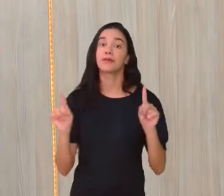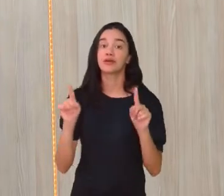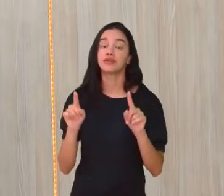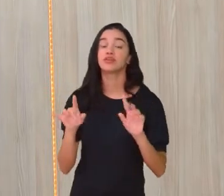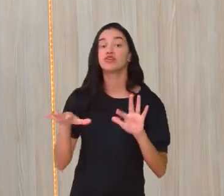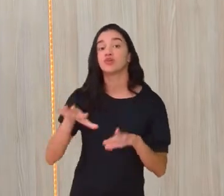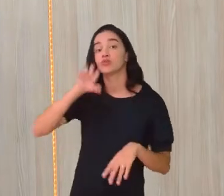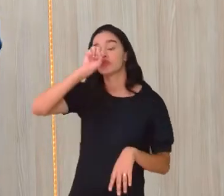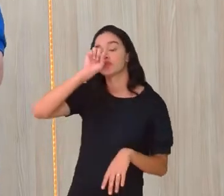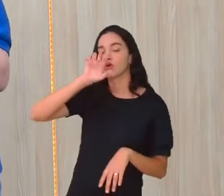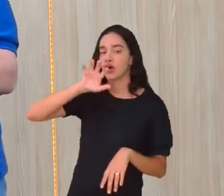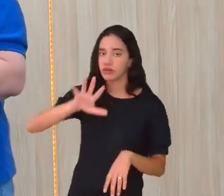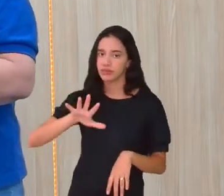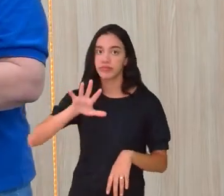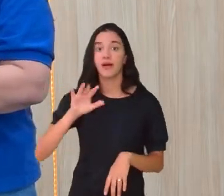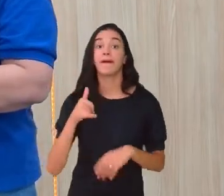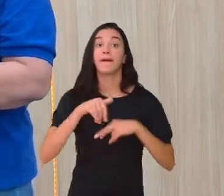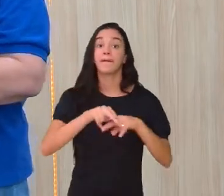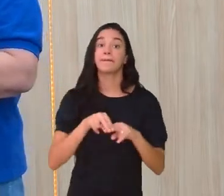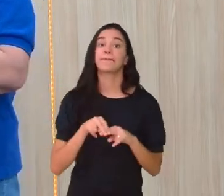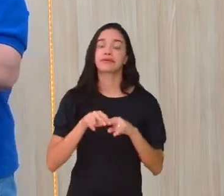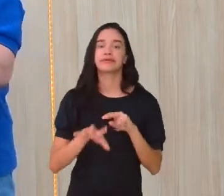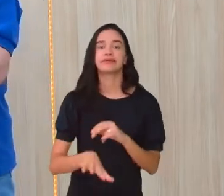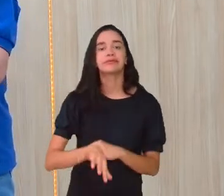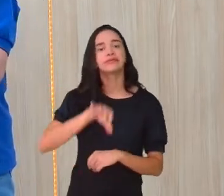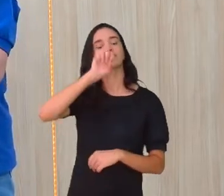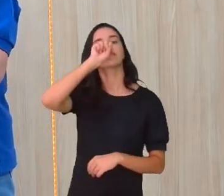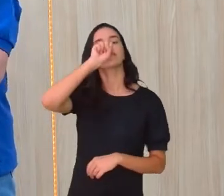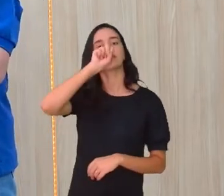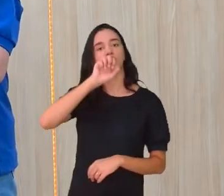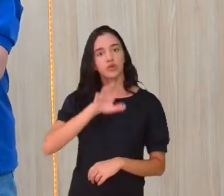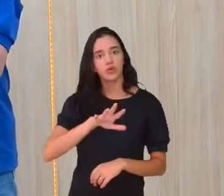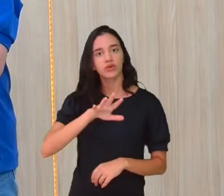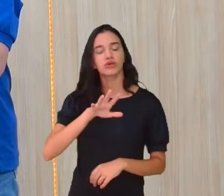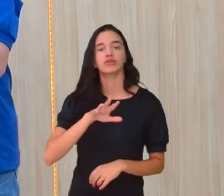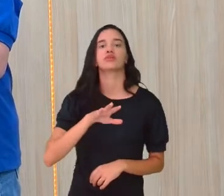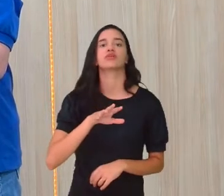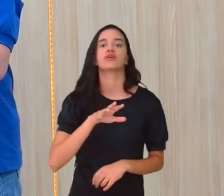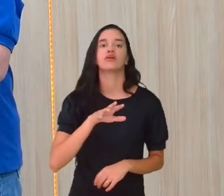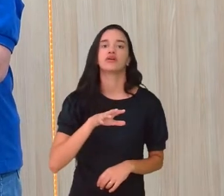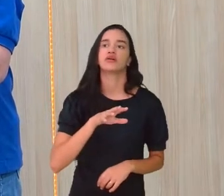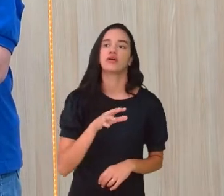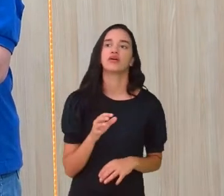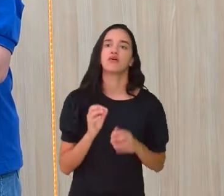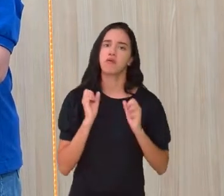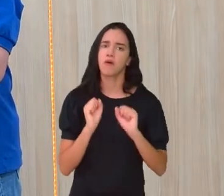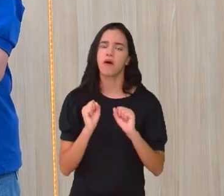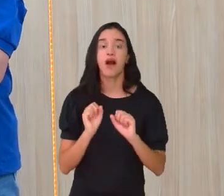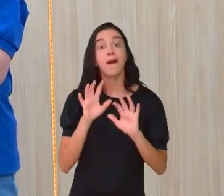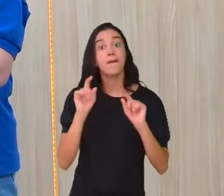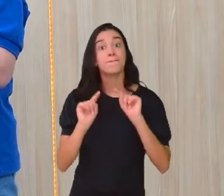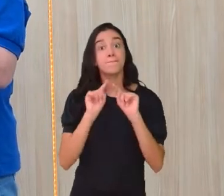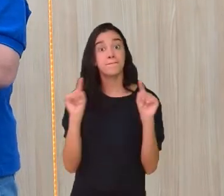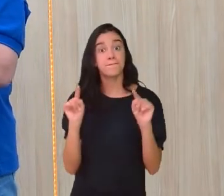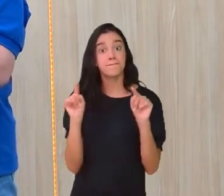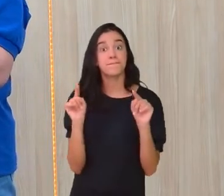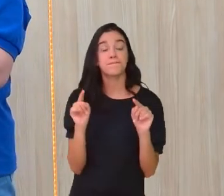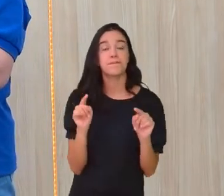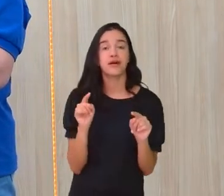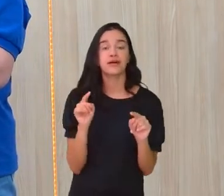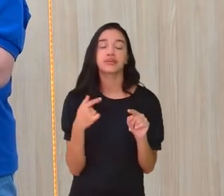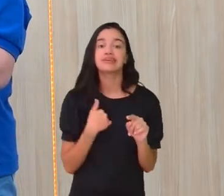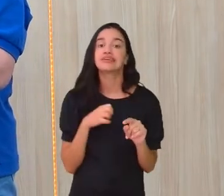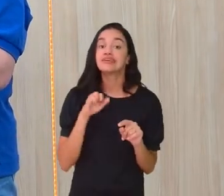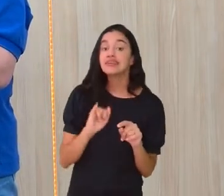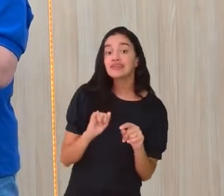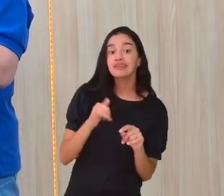aí do ar. Por isso que diante de uma respiração boca a boca, a gente pode salvar uma vida, porque ainda tem